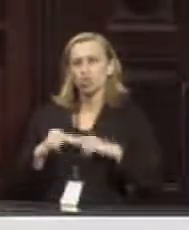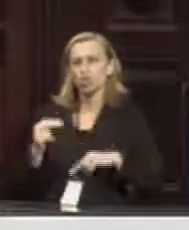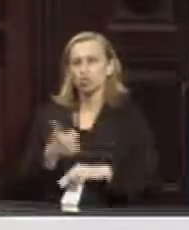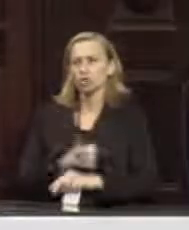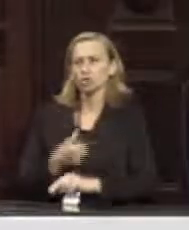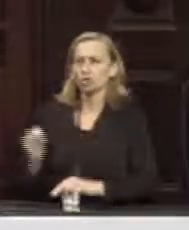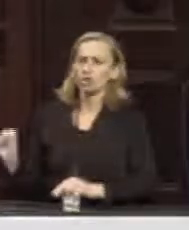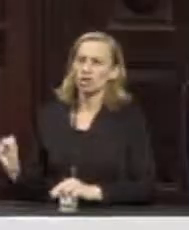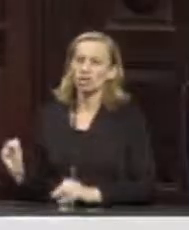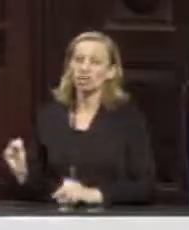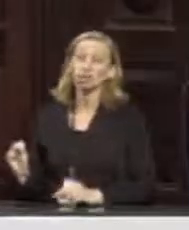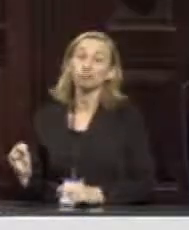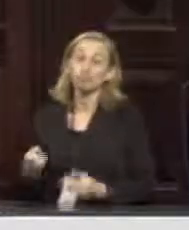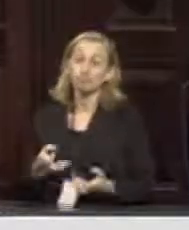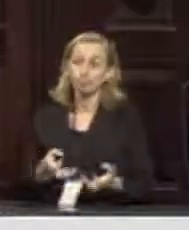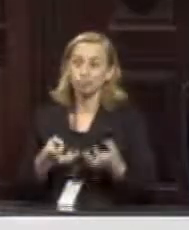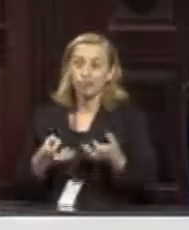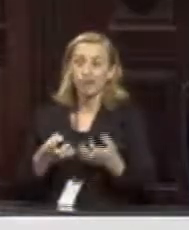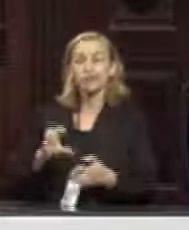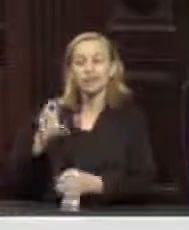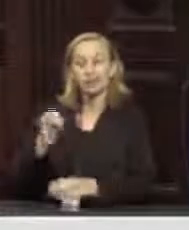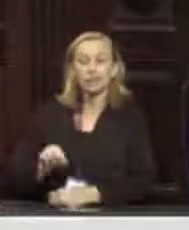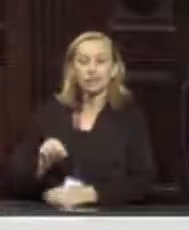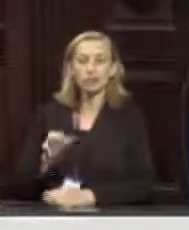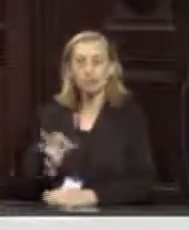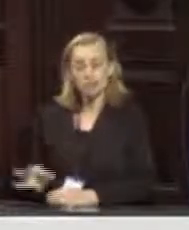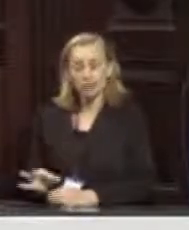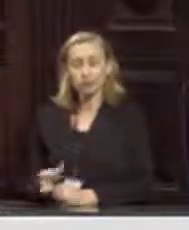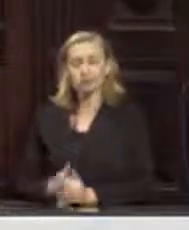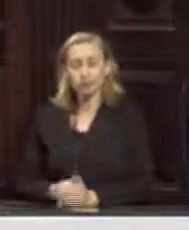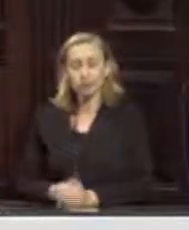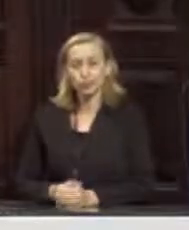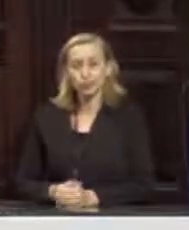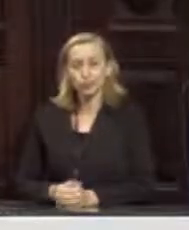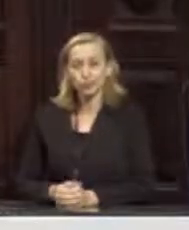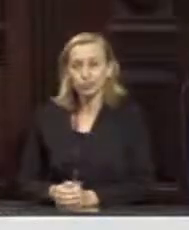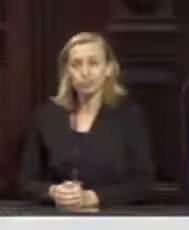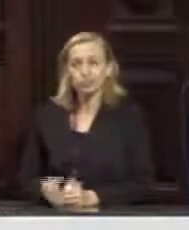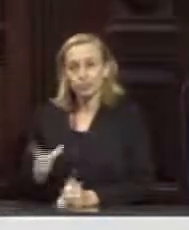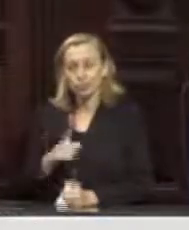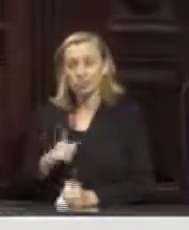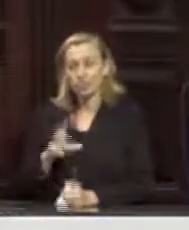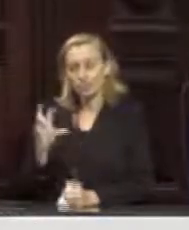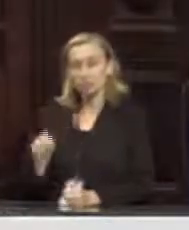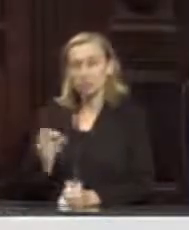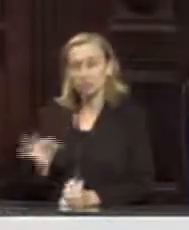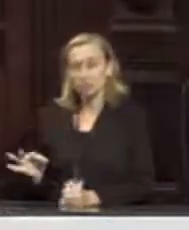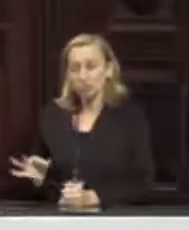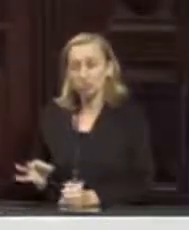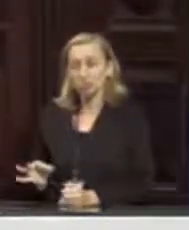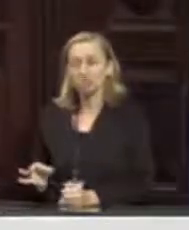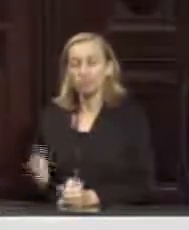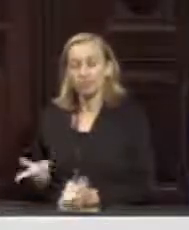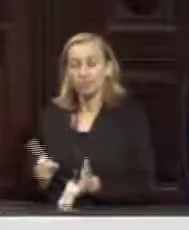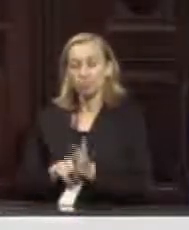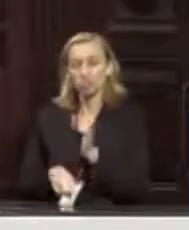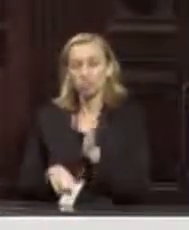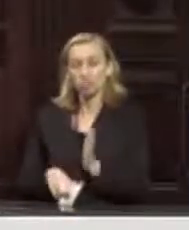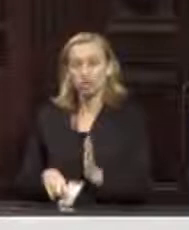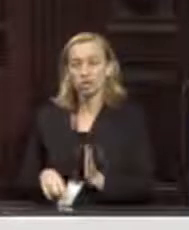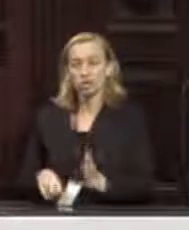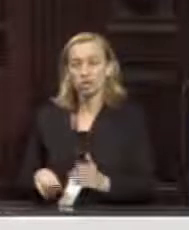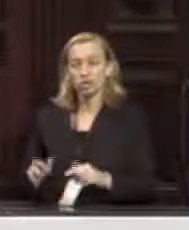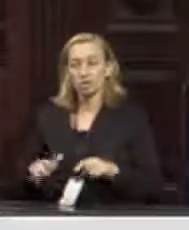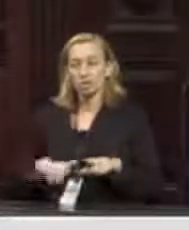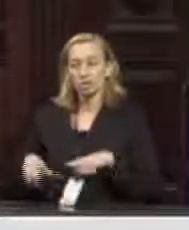2018, eles querem que 50%, alcançar 50% na redução dos servidores do Estado.